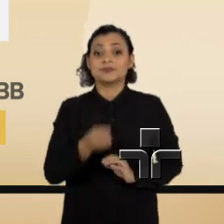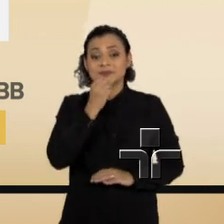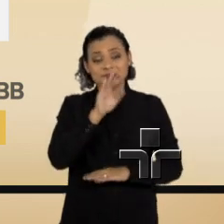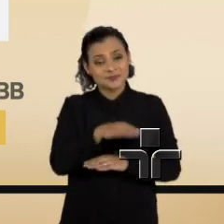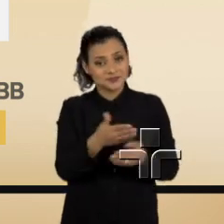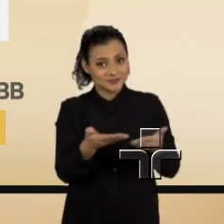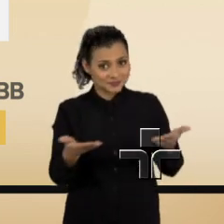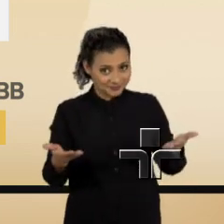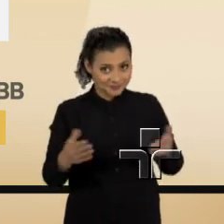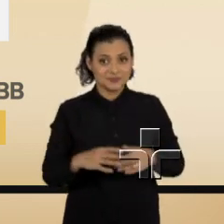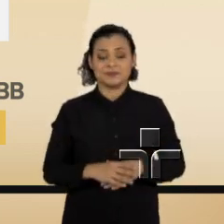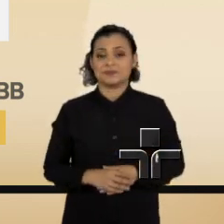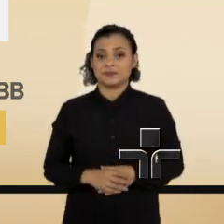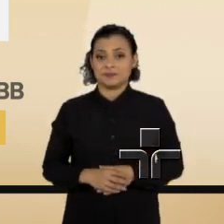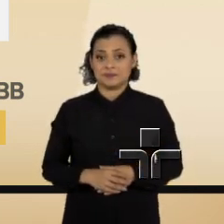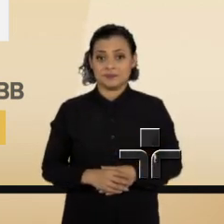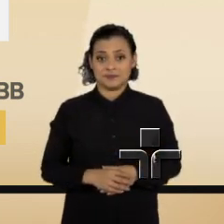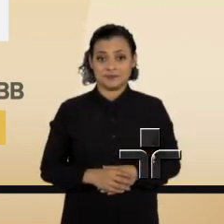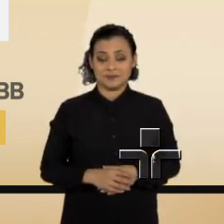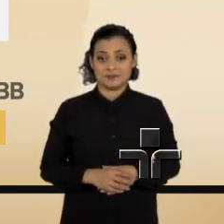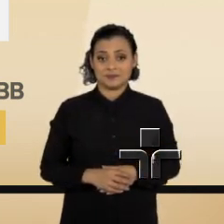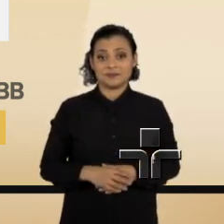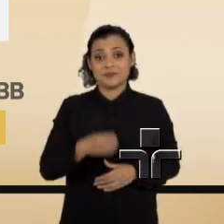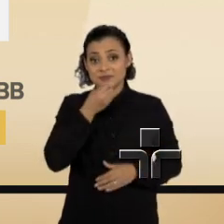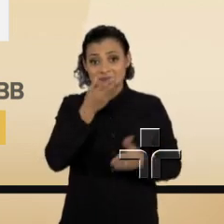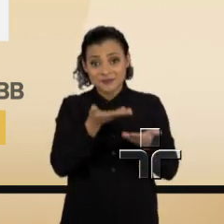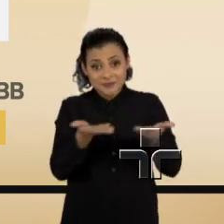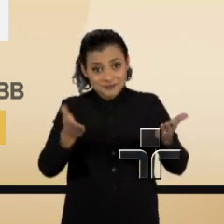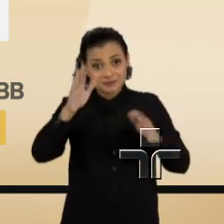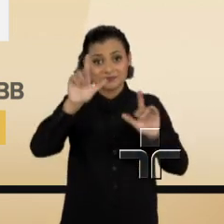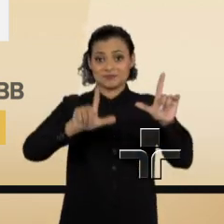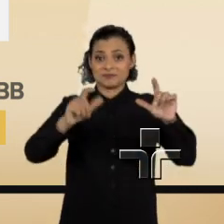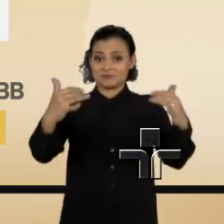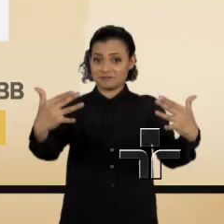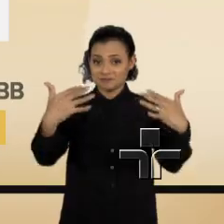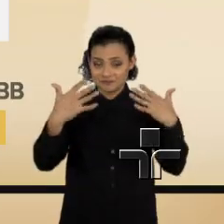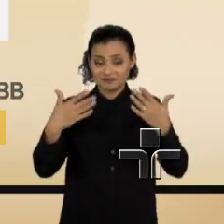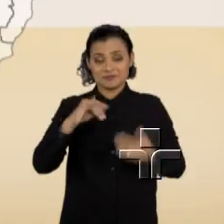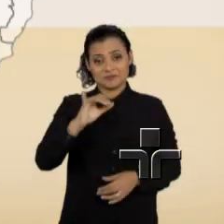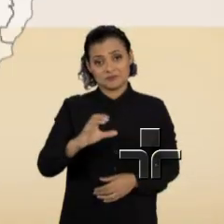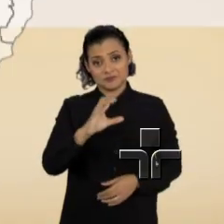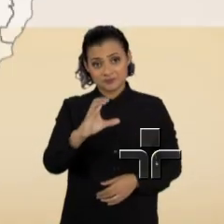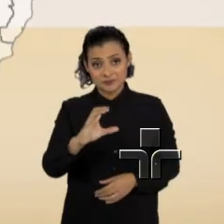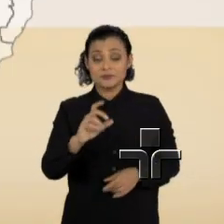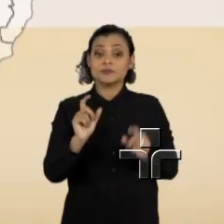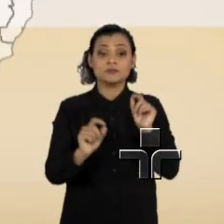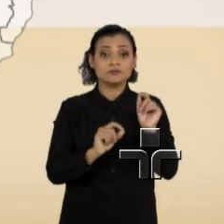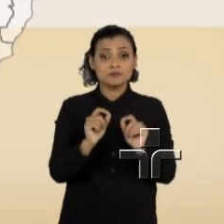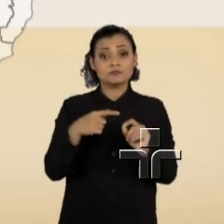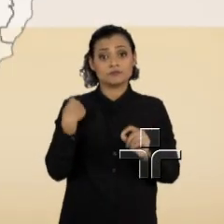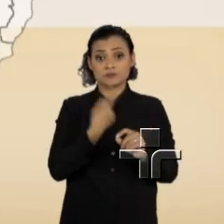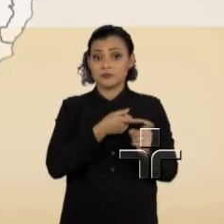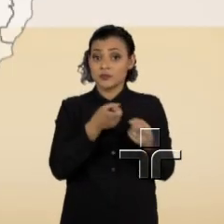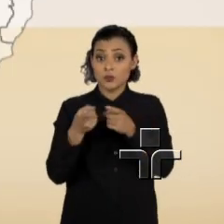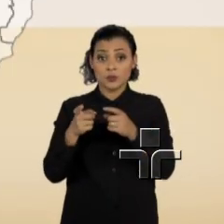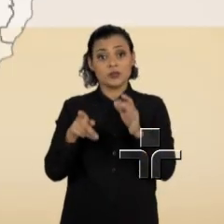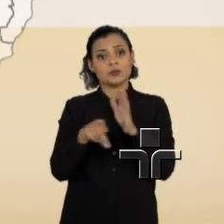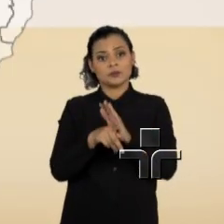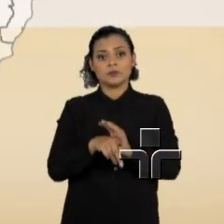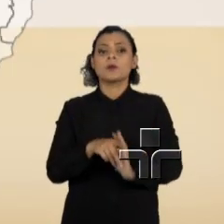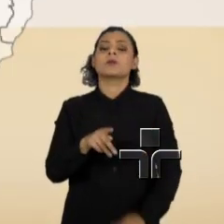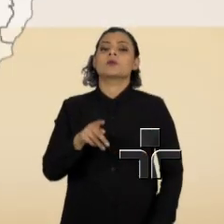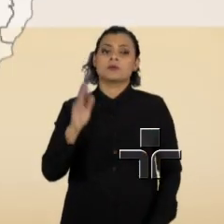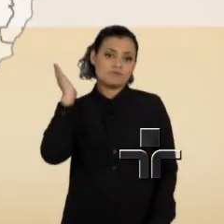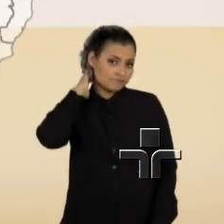tarde a todos que estão em companhia com o JC. E nós estamos reunidos aqui em Belém